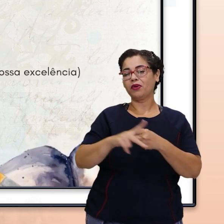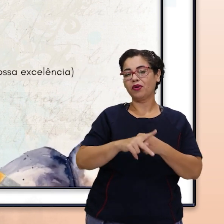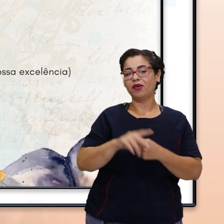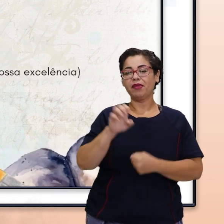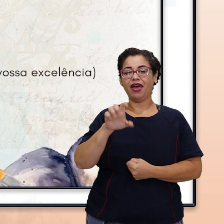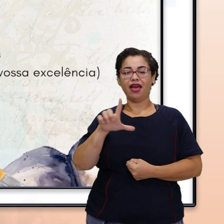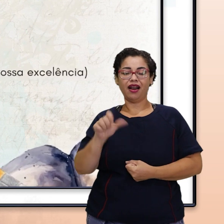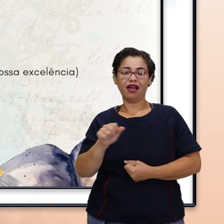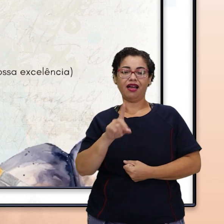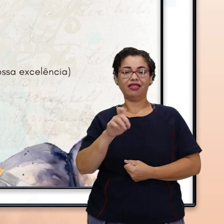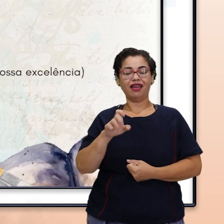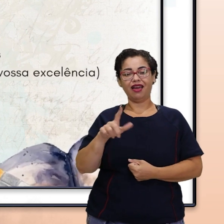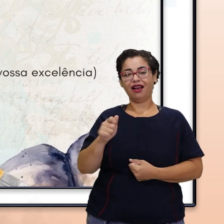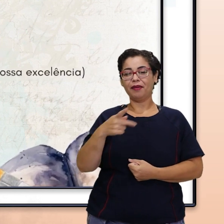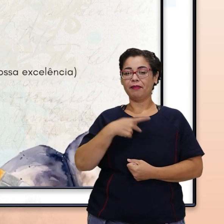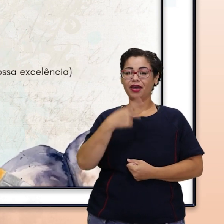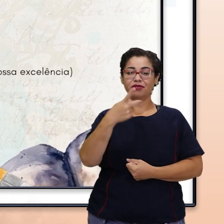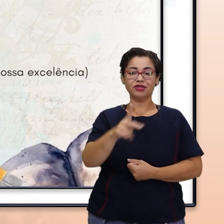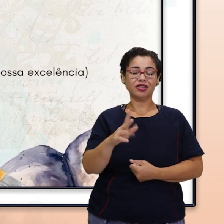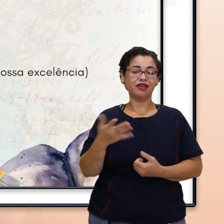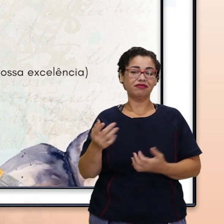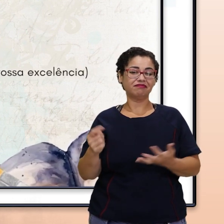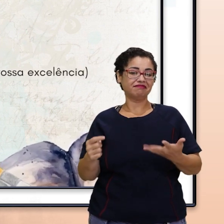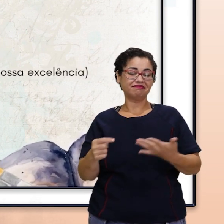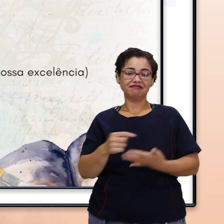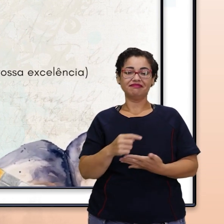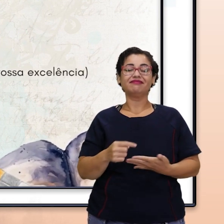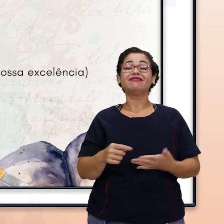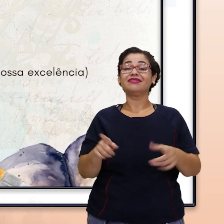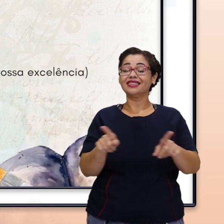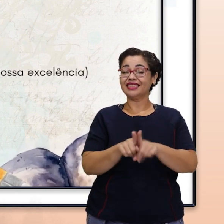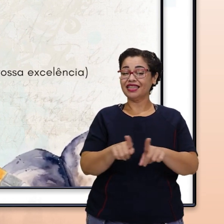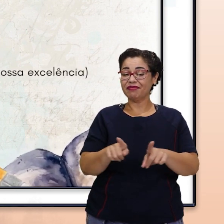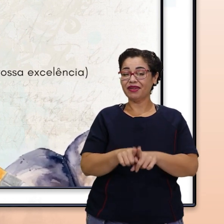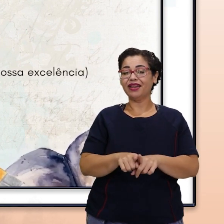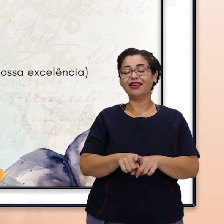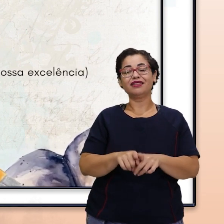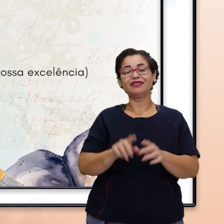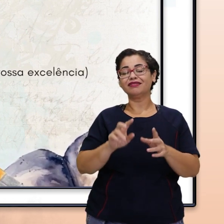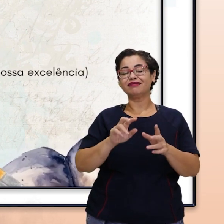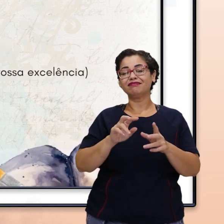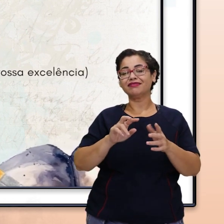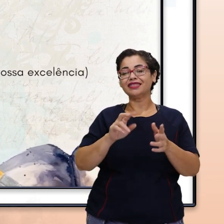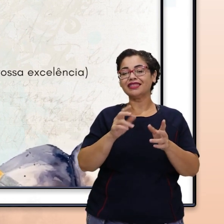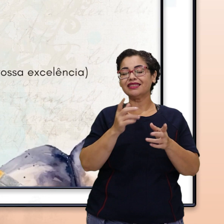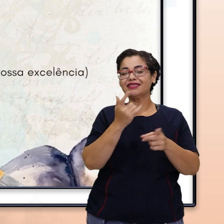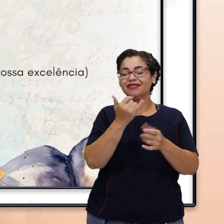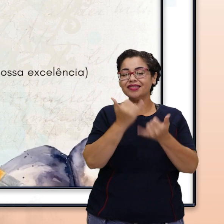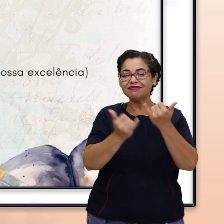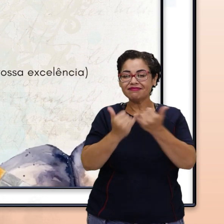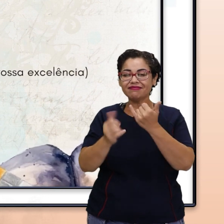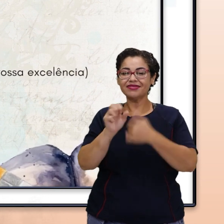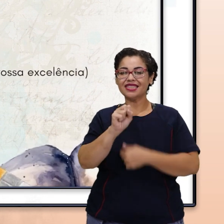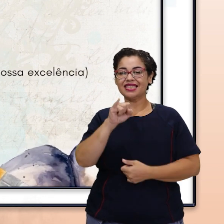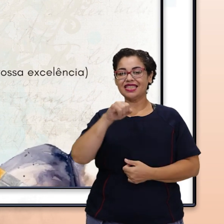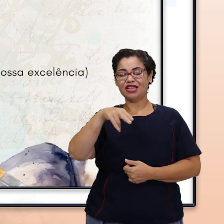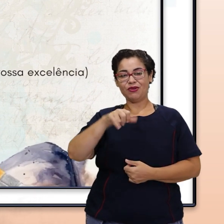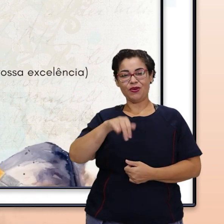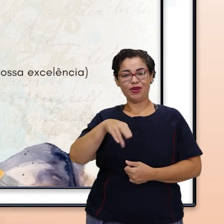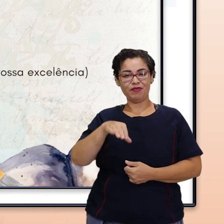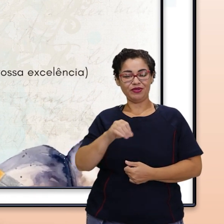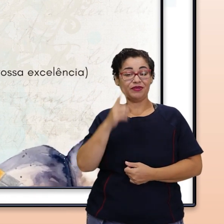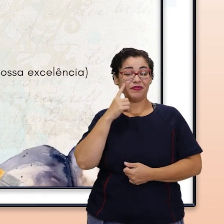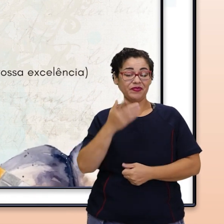como ela, dela, meu, seu e também de sinônimos. Vamos aprender na